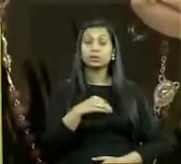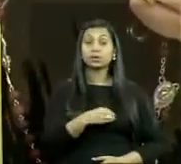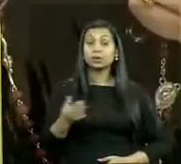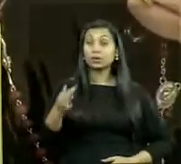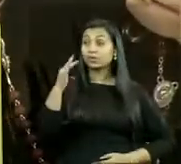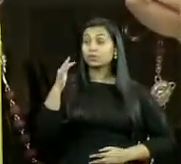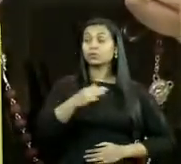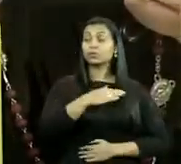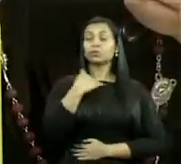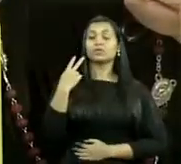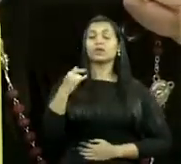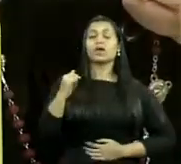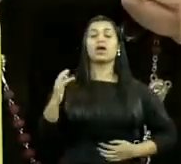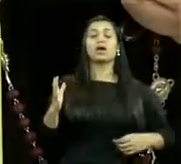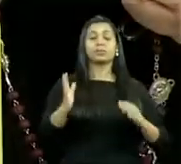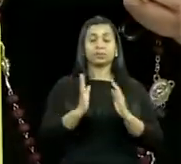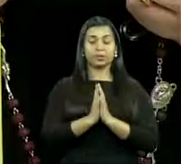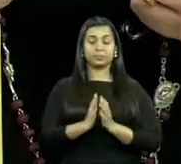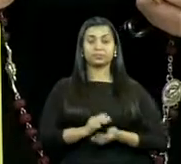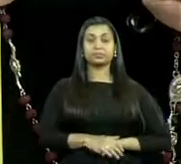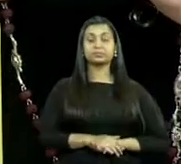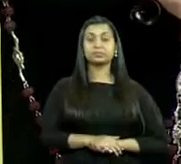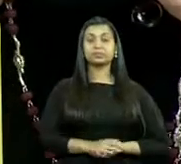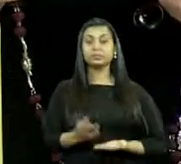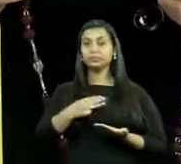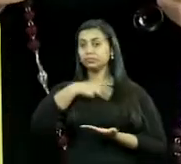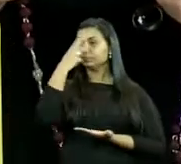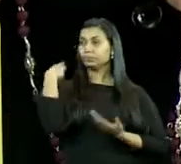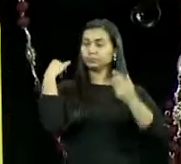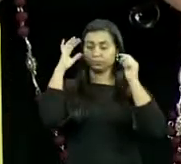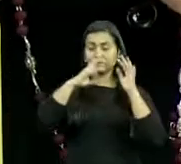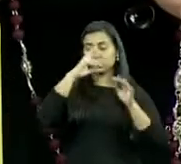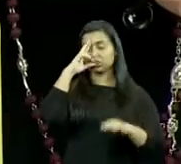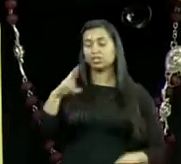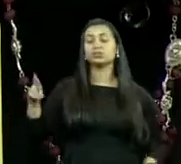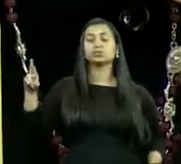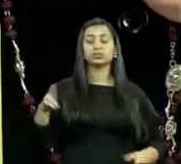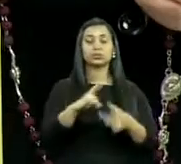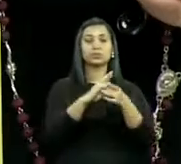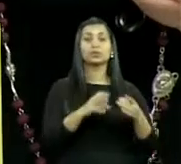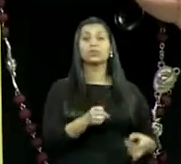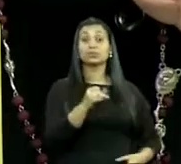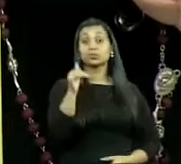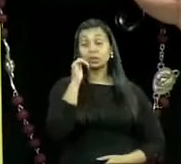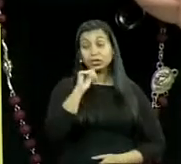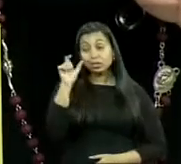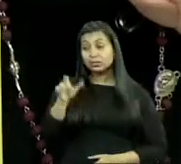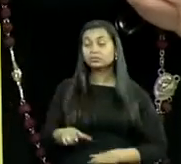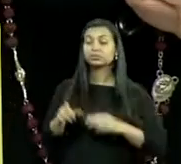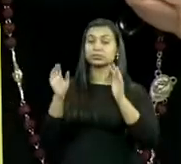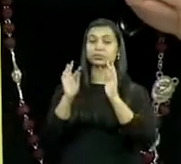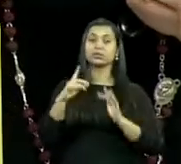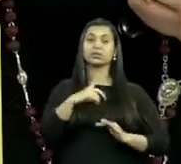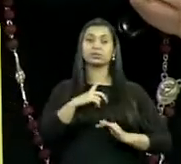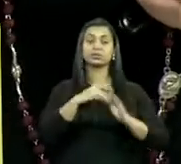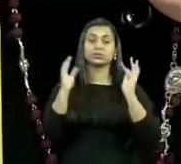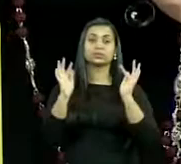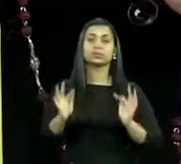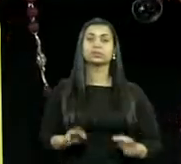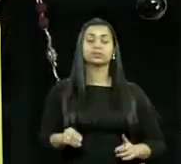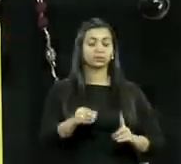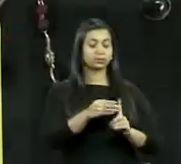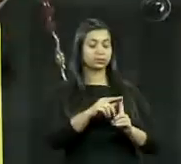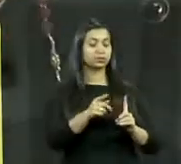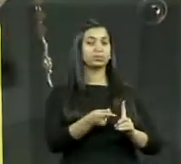nós, pecadores, agora e na hora de nossa morte. Amém. Ave Maria, cheia de graça, o Senhor é convosco. Bendita sois vós entre